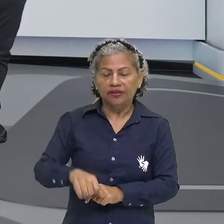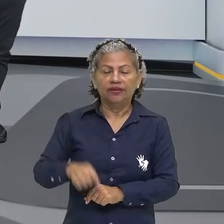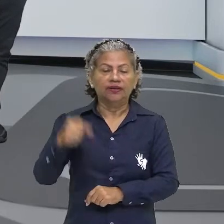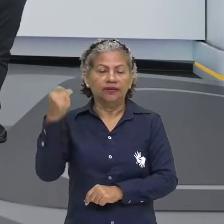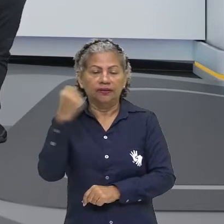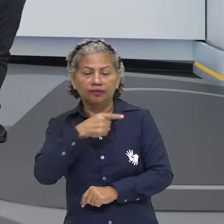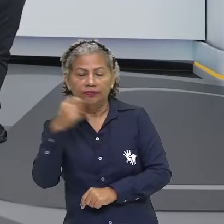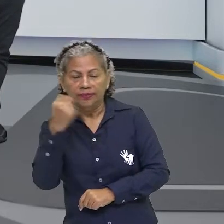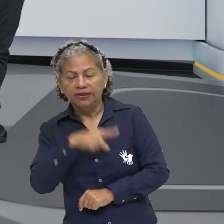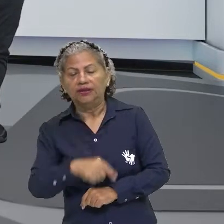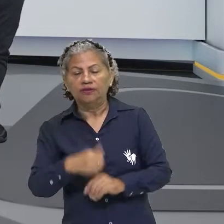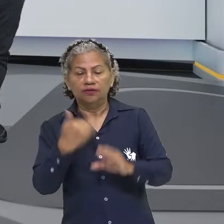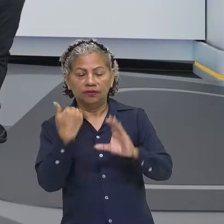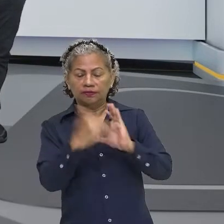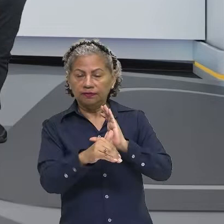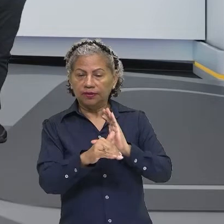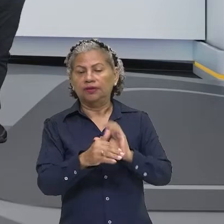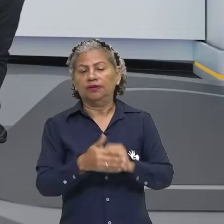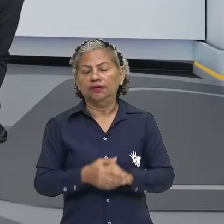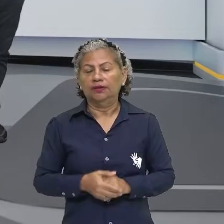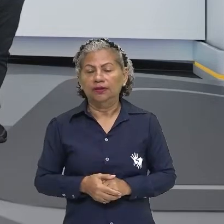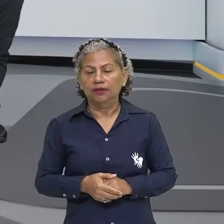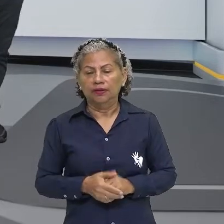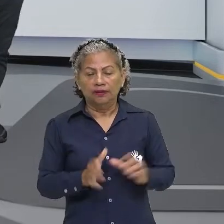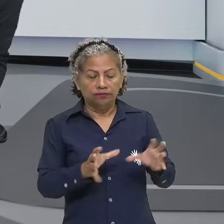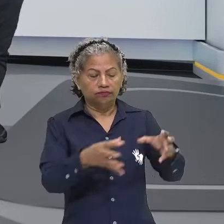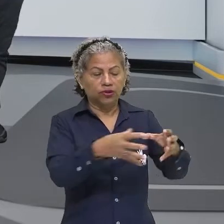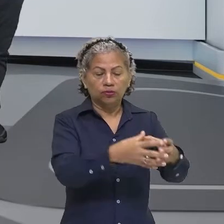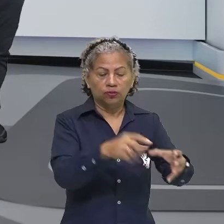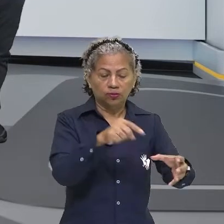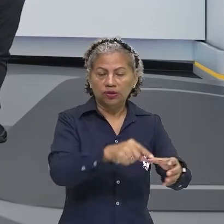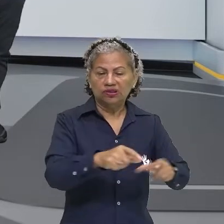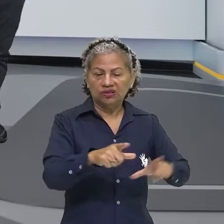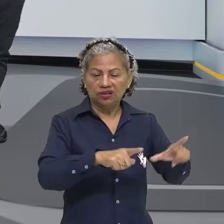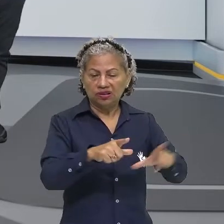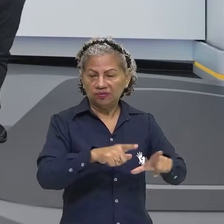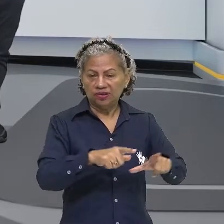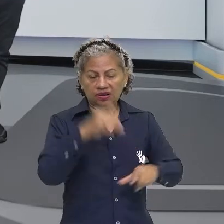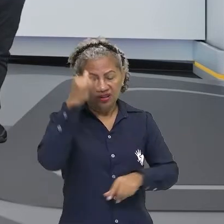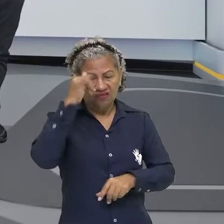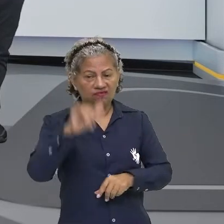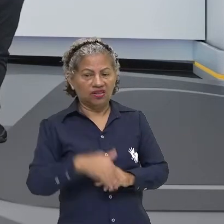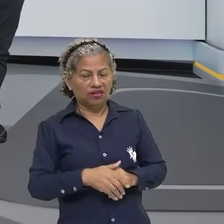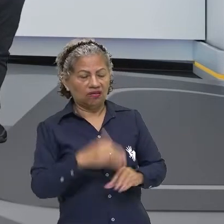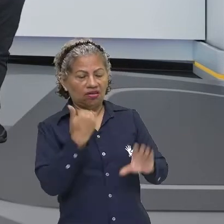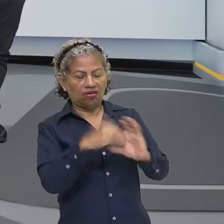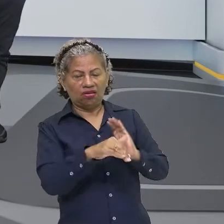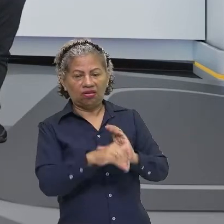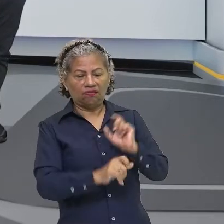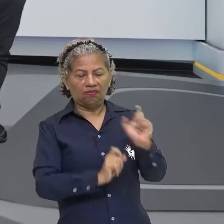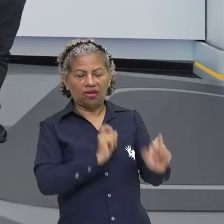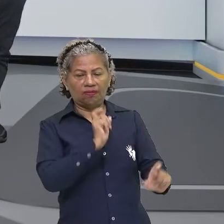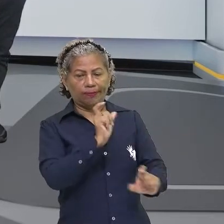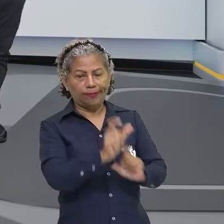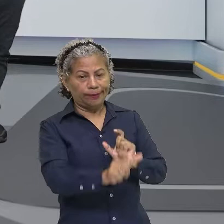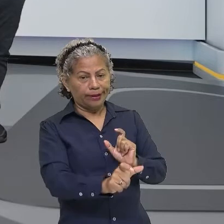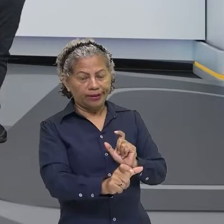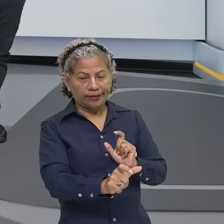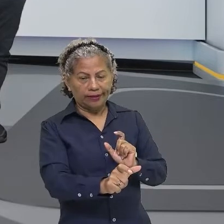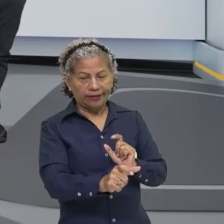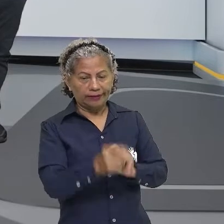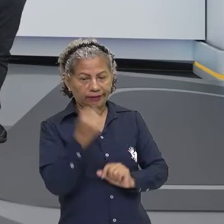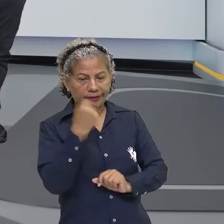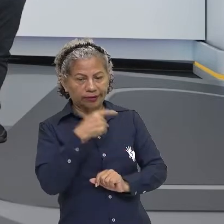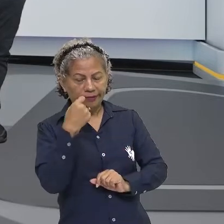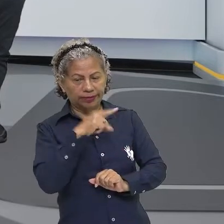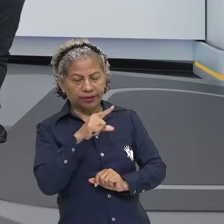e-mail importante para os seus colegas de equipe. Então, não usem gírias, piadas e abreviação de palavras, tá? No ambiente